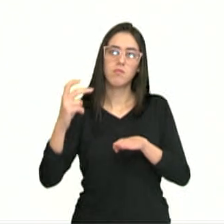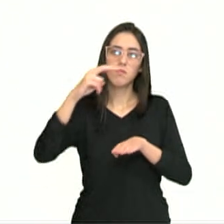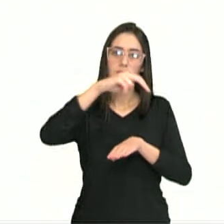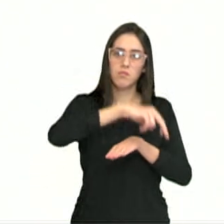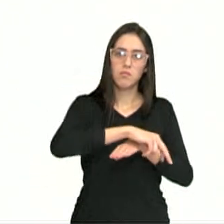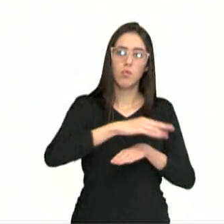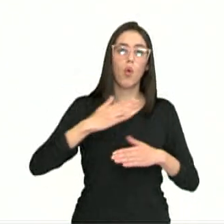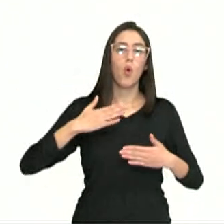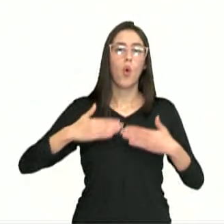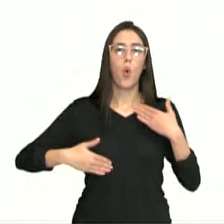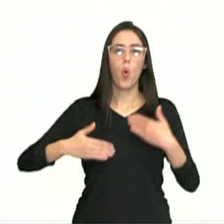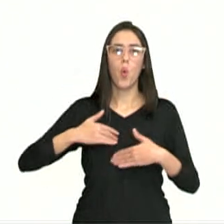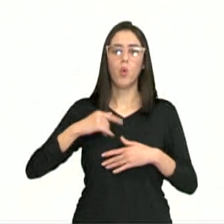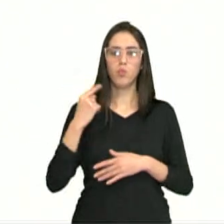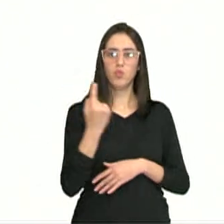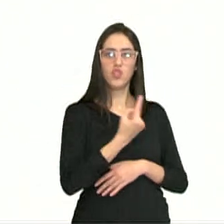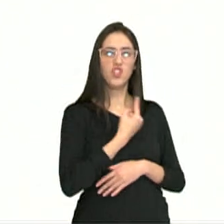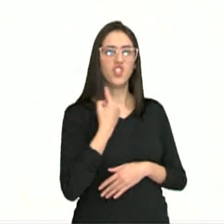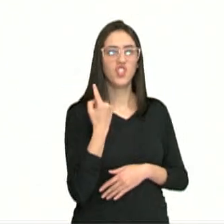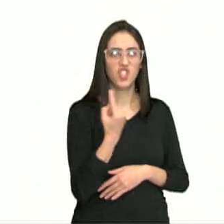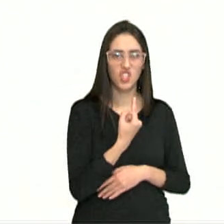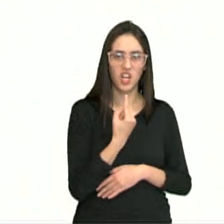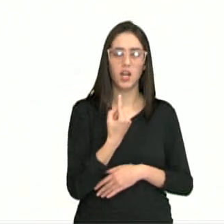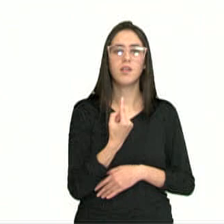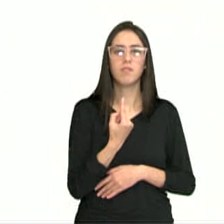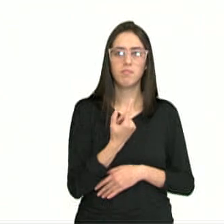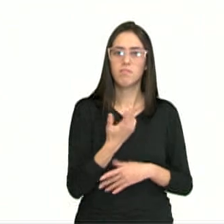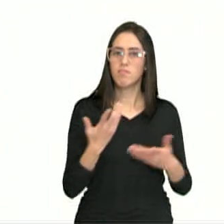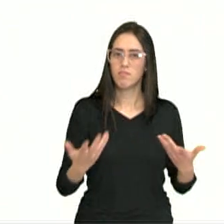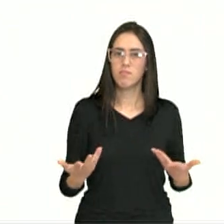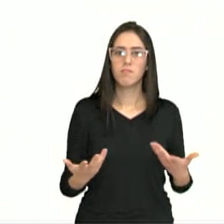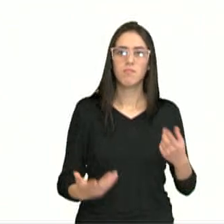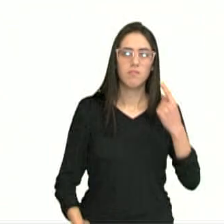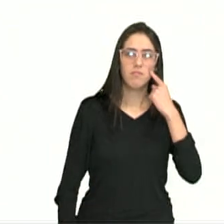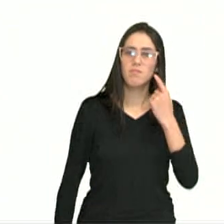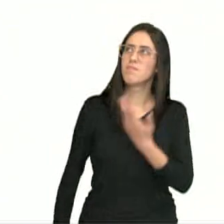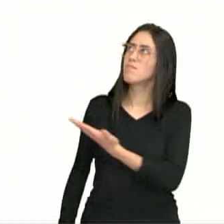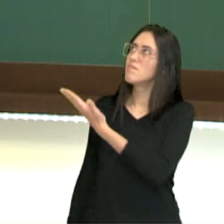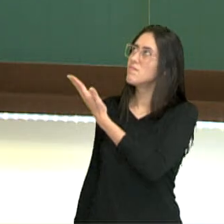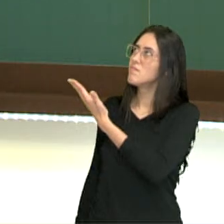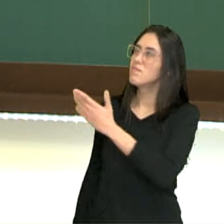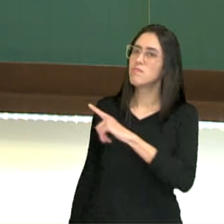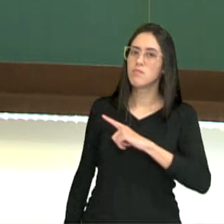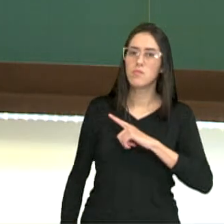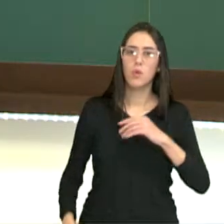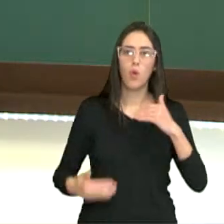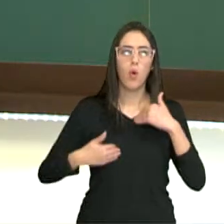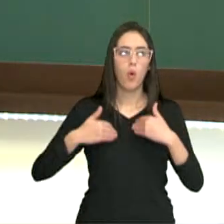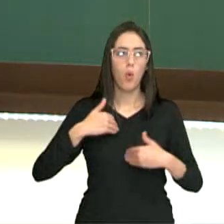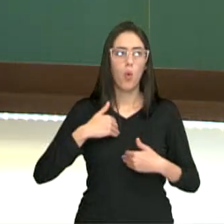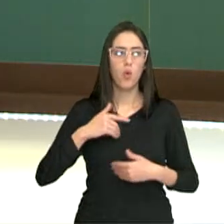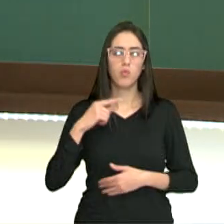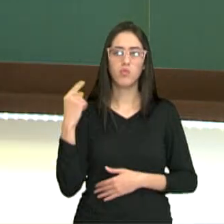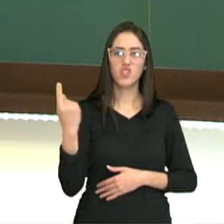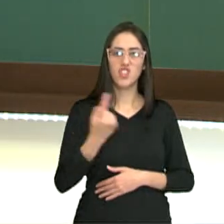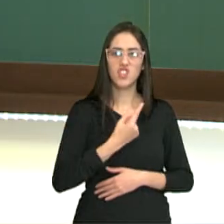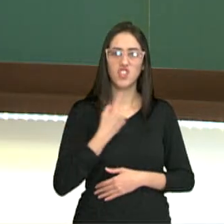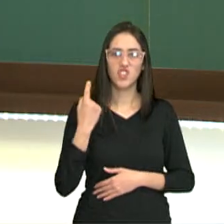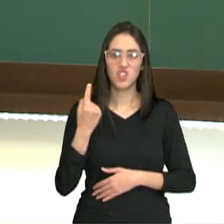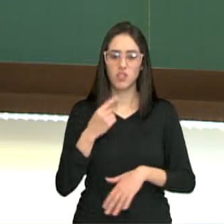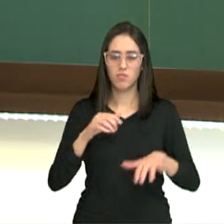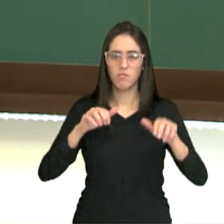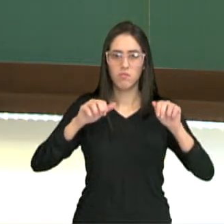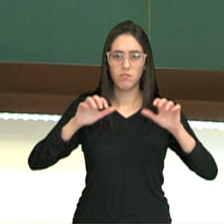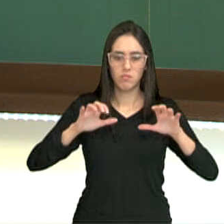corpo enquanto volta para o apoio da barra. Então, é você usar a volta do seu corpo, né? Girar as mãos